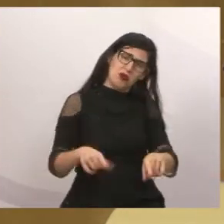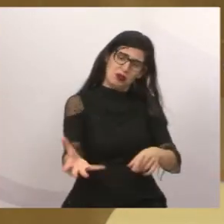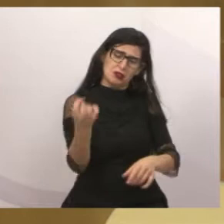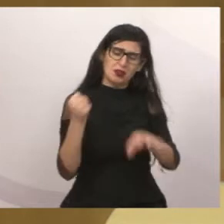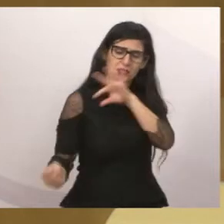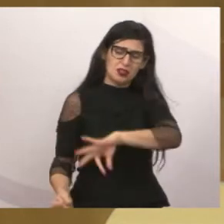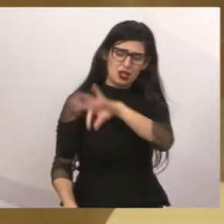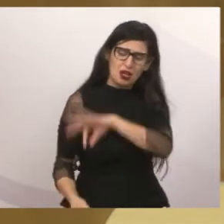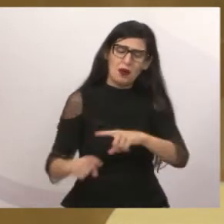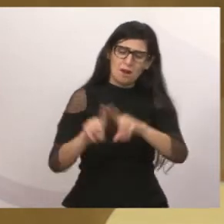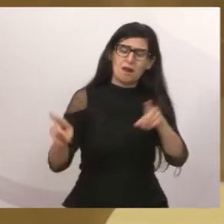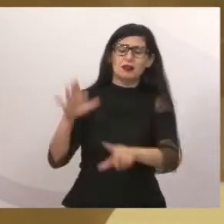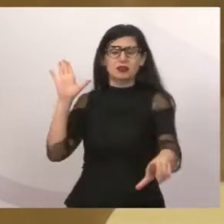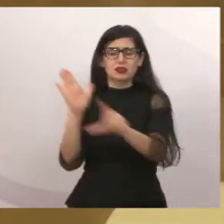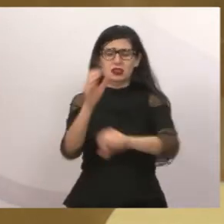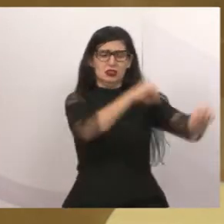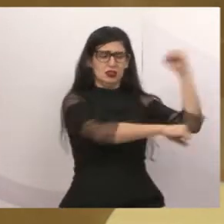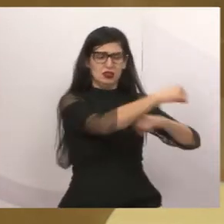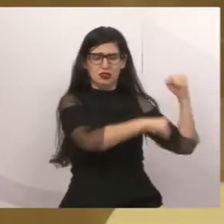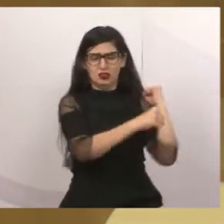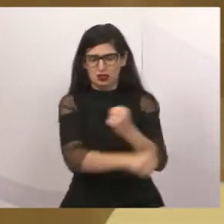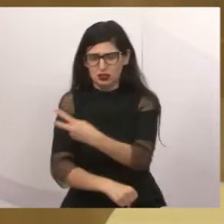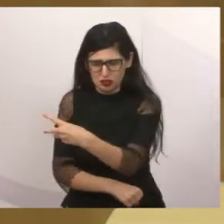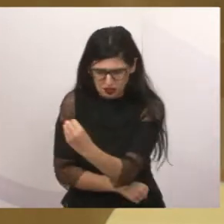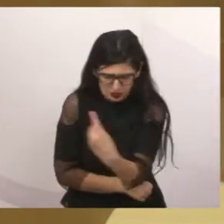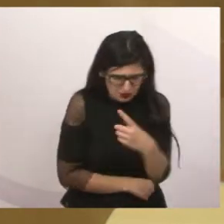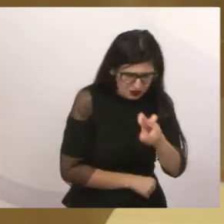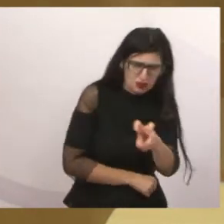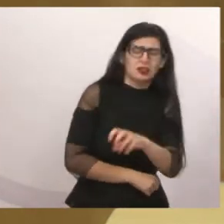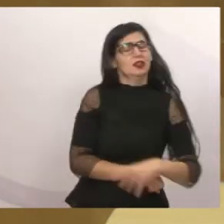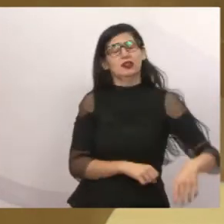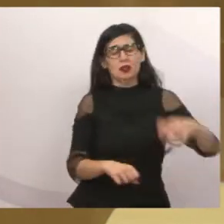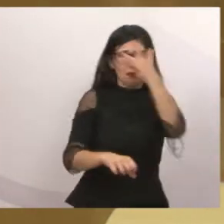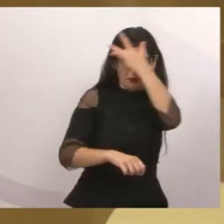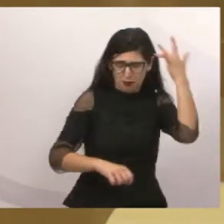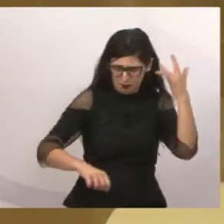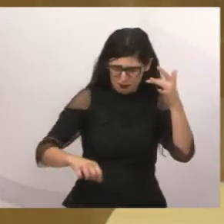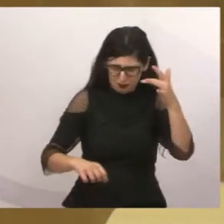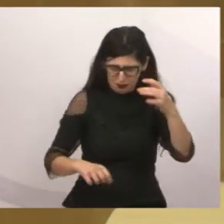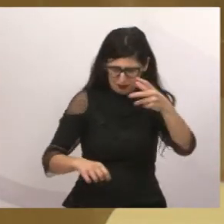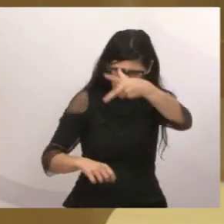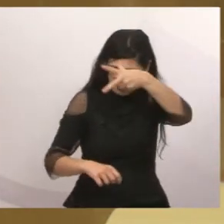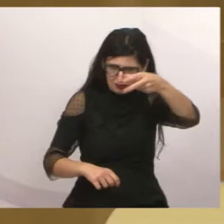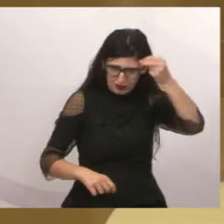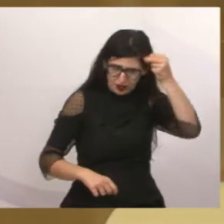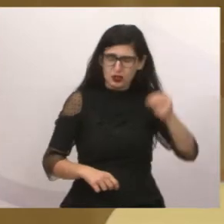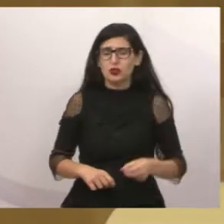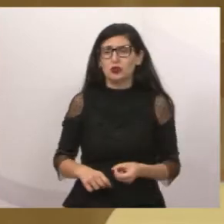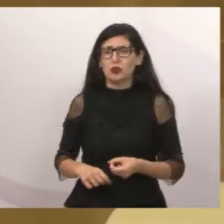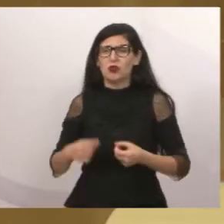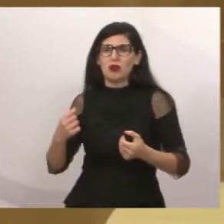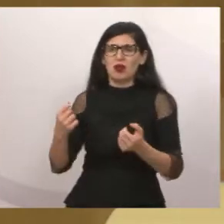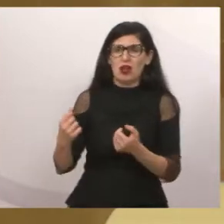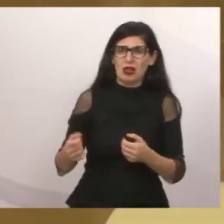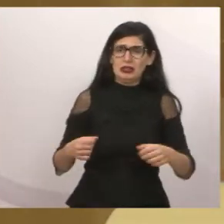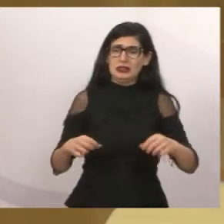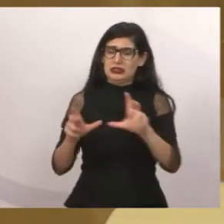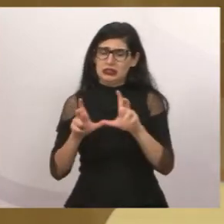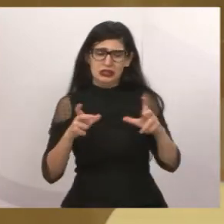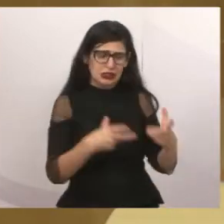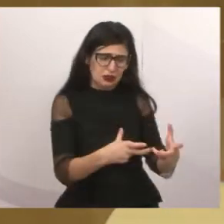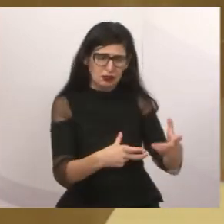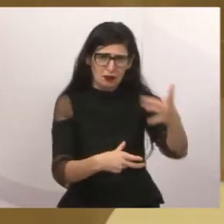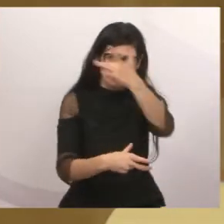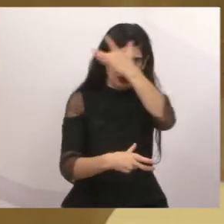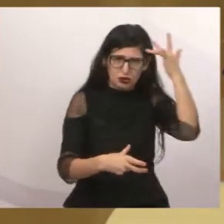2015, que os mesmos cargos da prefeitura, se for abrir na Câmara Municipal, deve ter o mesmo salário. E essa